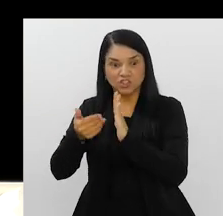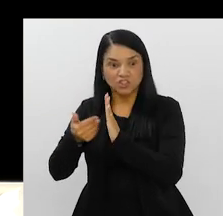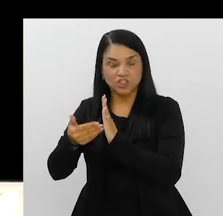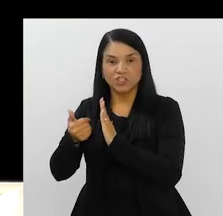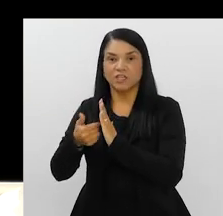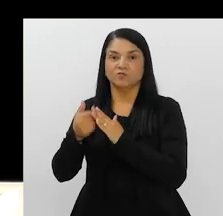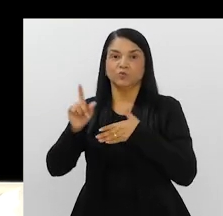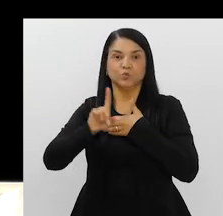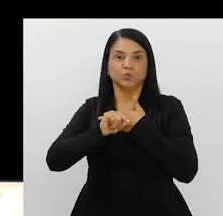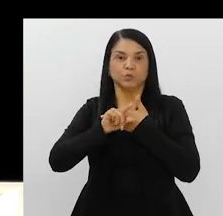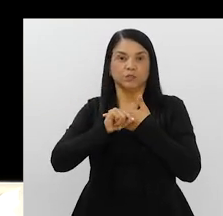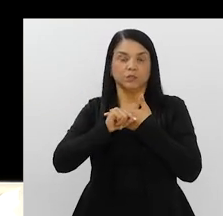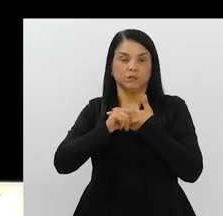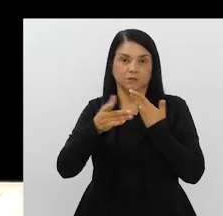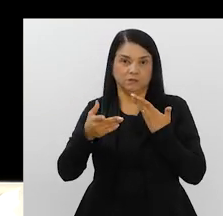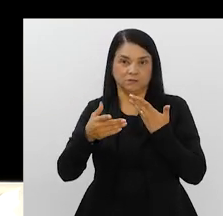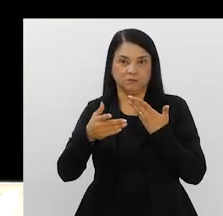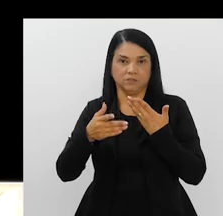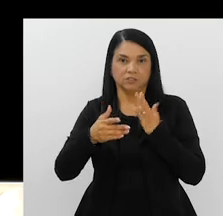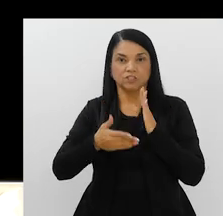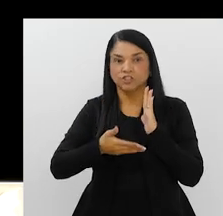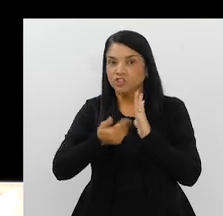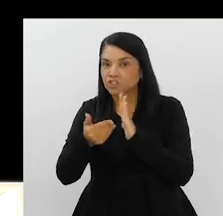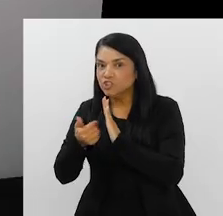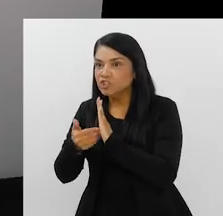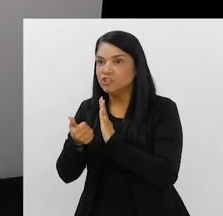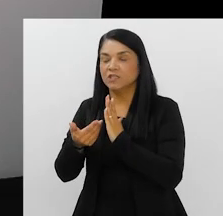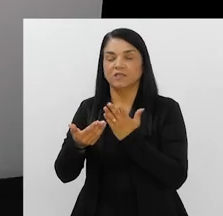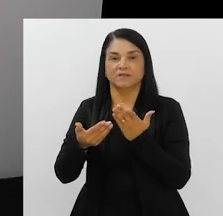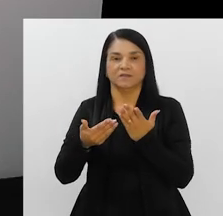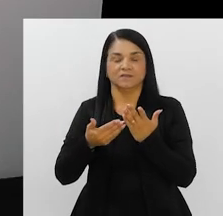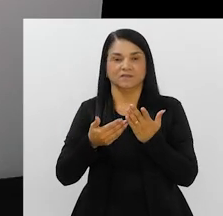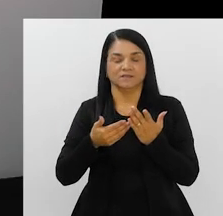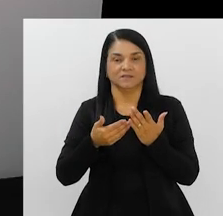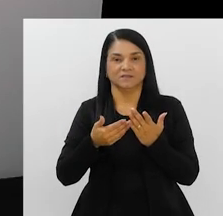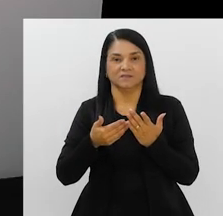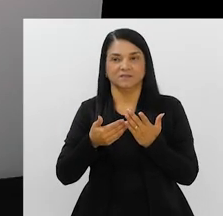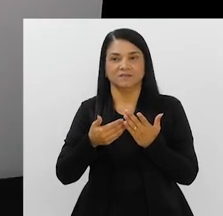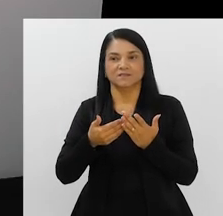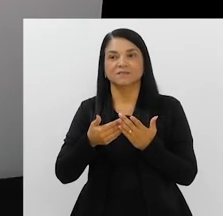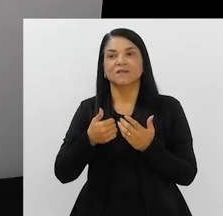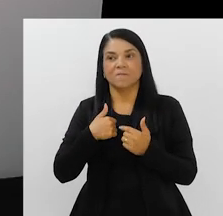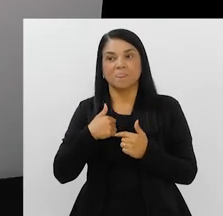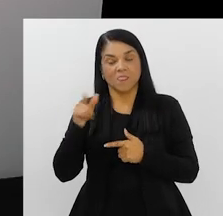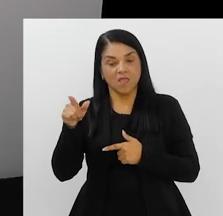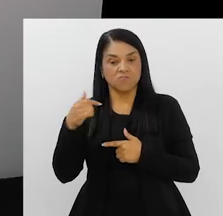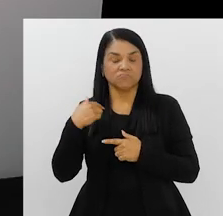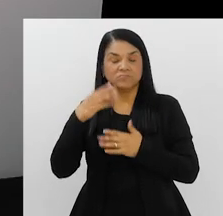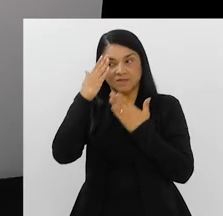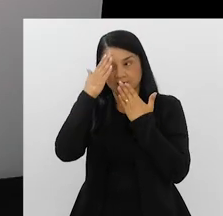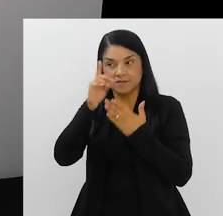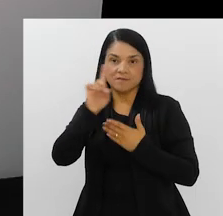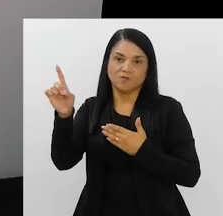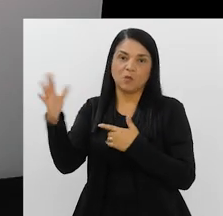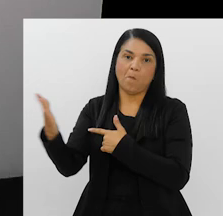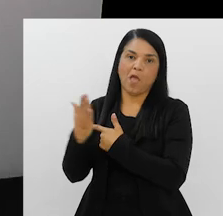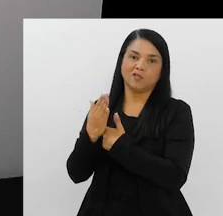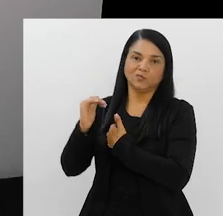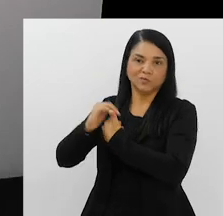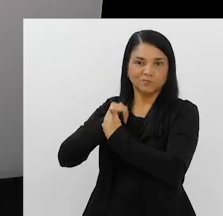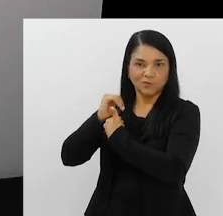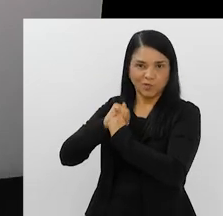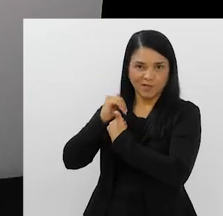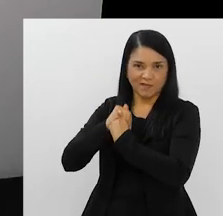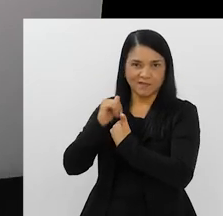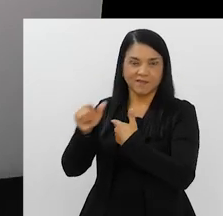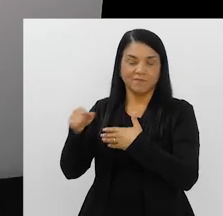está batendo no Twitter, está todo mundo falando. Aí eu... Impressionante isso, né? E tiro. Então, graças a Deus, ainda tenho. Mas e